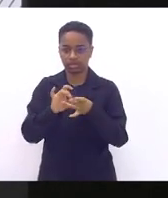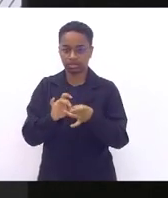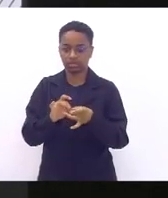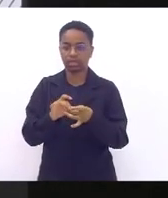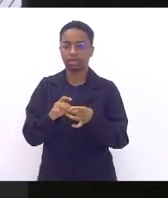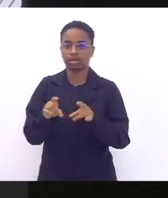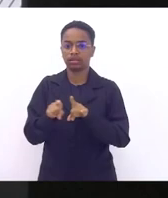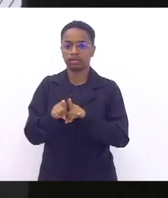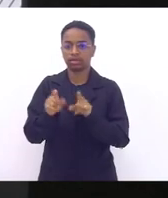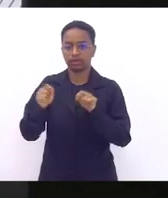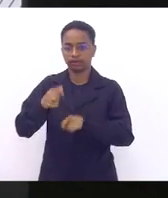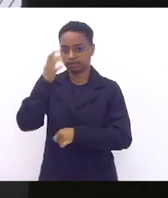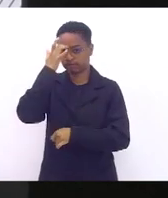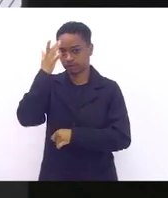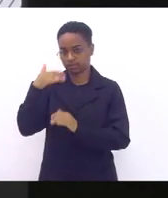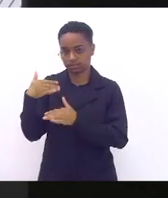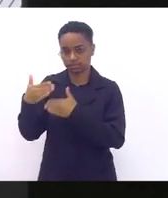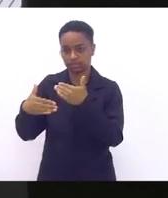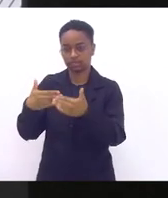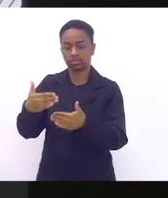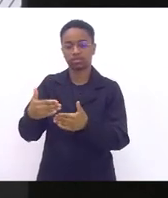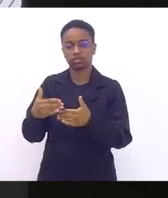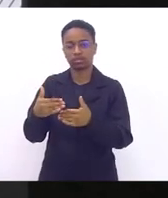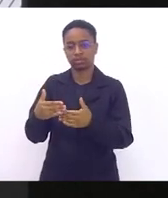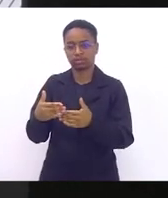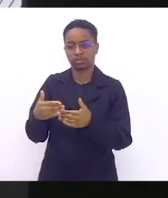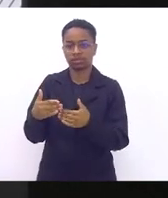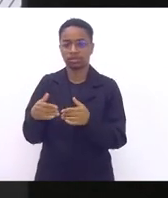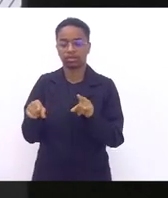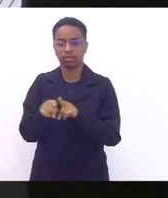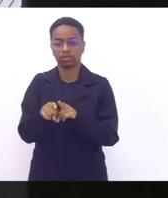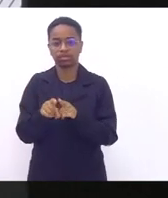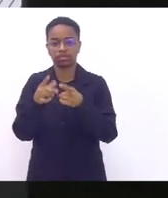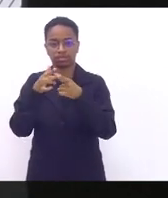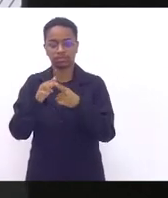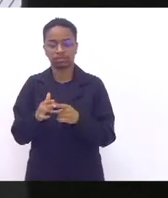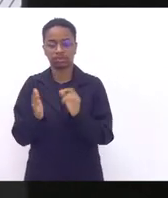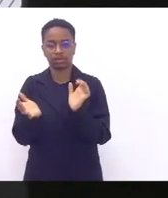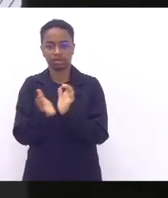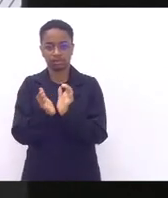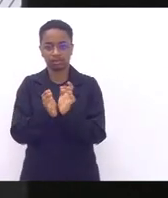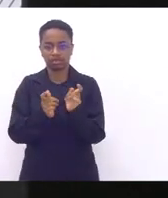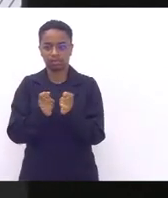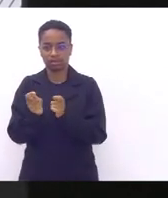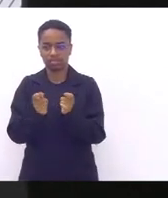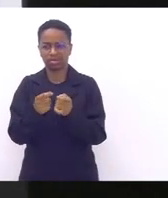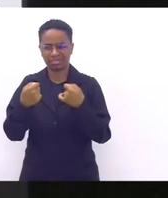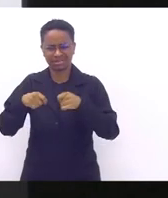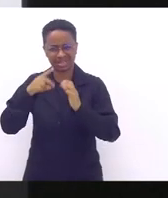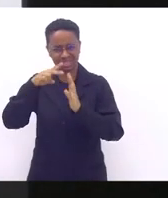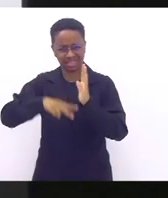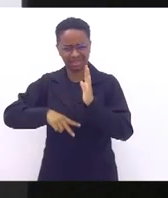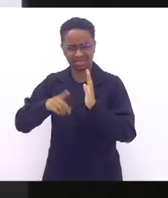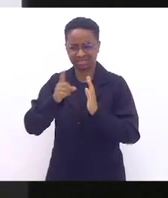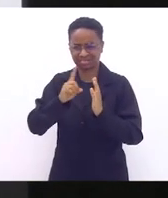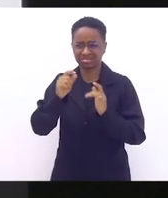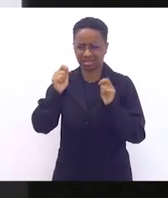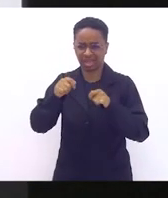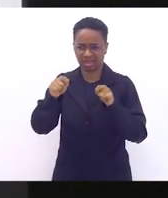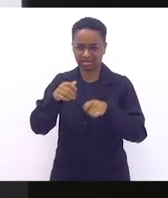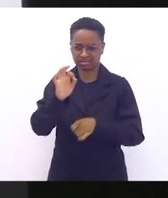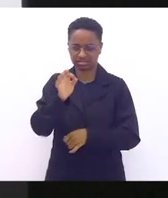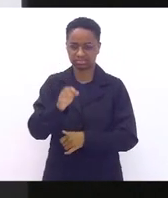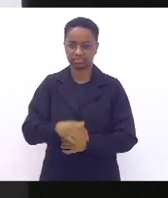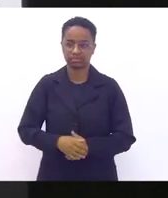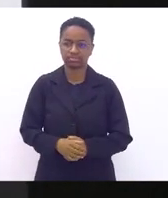que facilitam o desenvolvimento da TB, aperfeiçoamento das equipes de controle de TB. Eu preciso ler isso tudo ou dá para vocês lerem? Não,